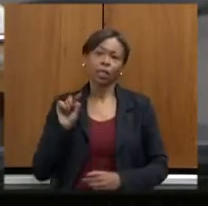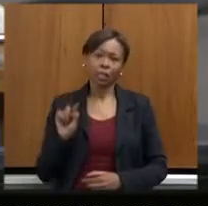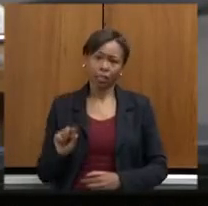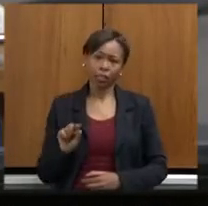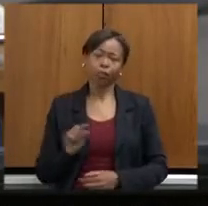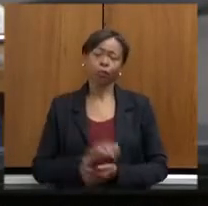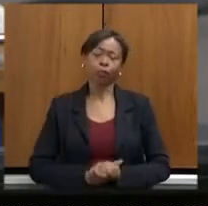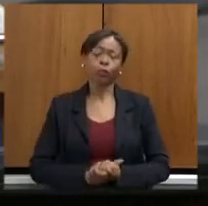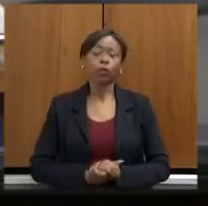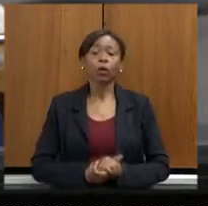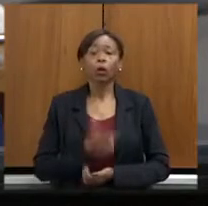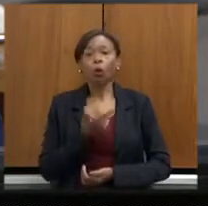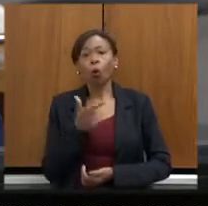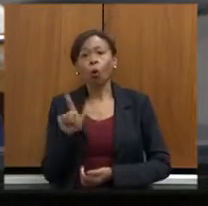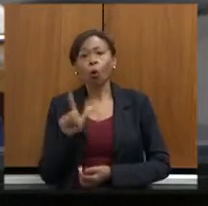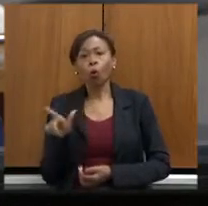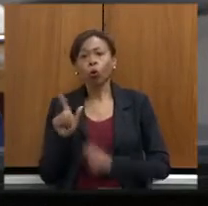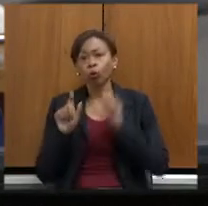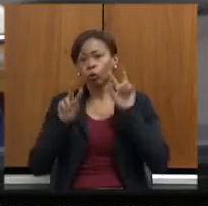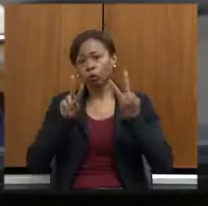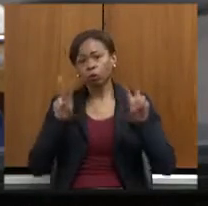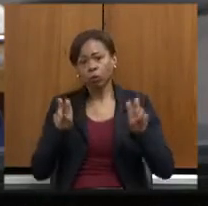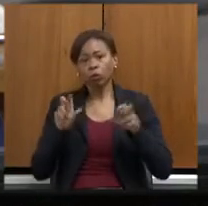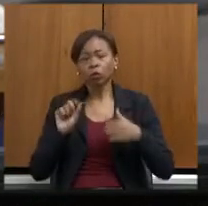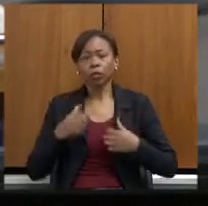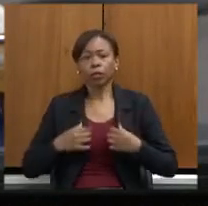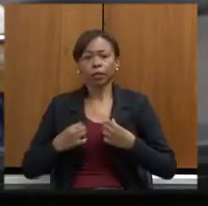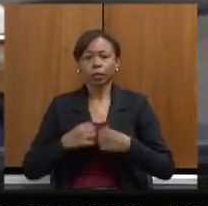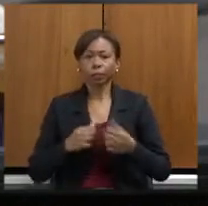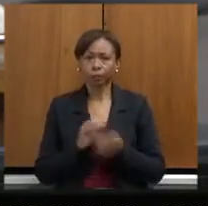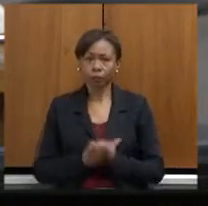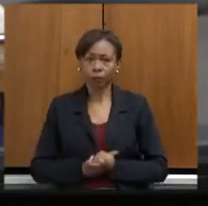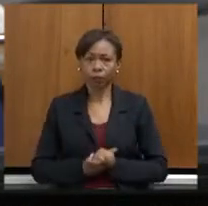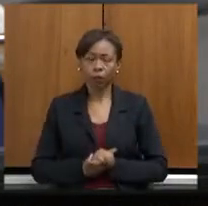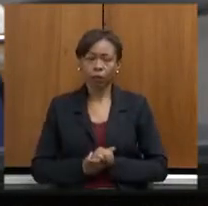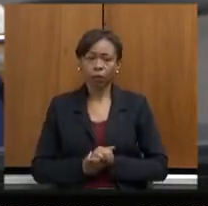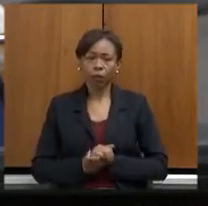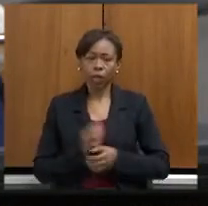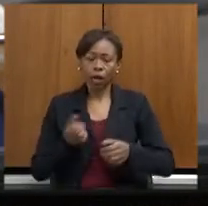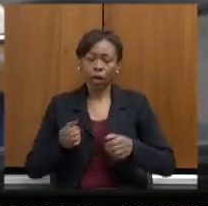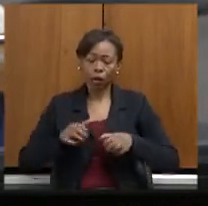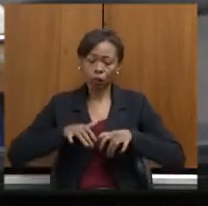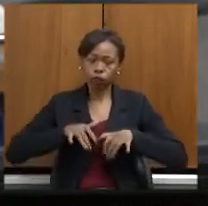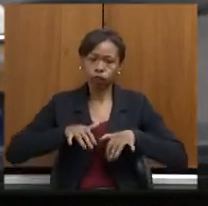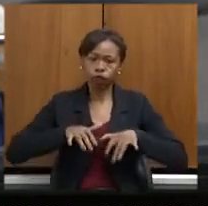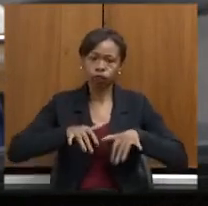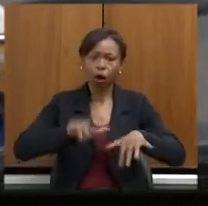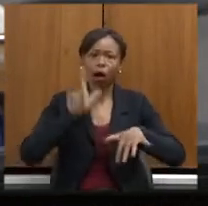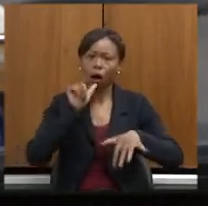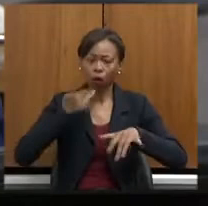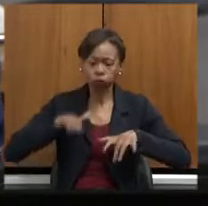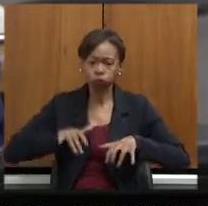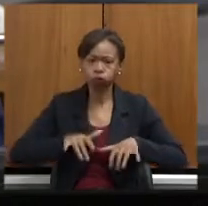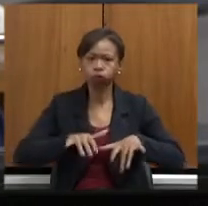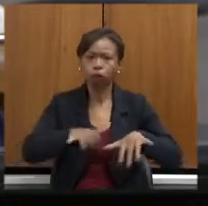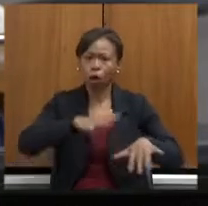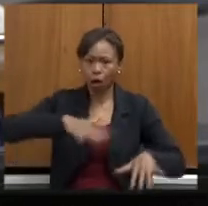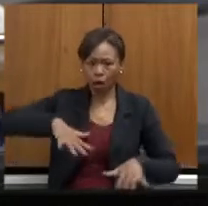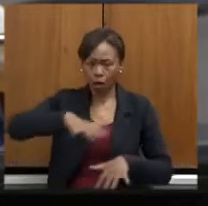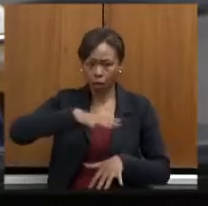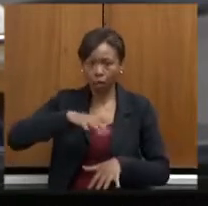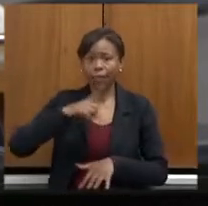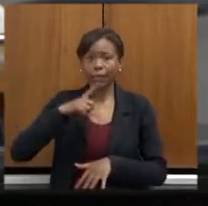contexto quanto à questão da Agricultura irrigação das barragens a gente tem o zoneamento ambiental